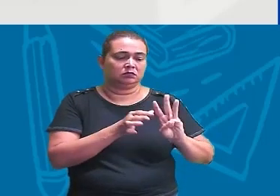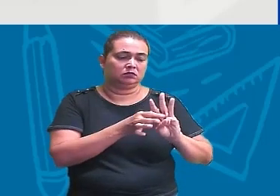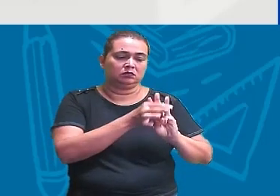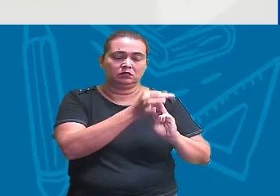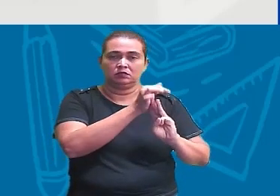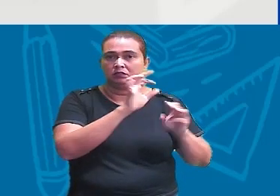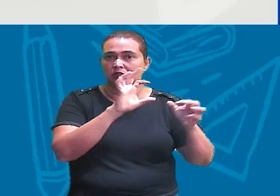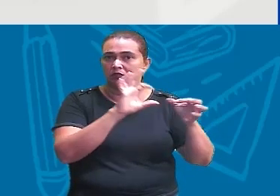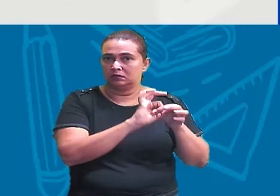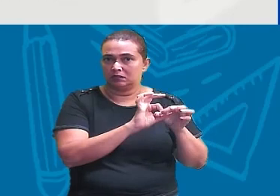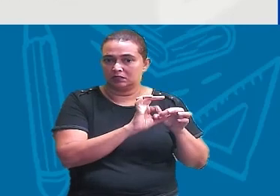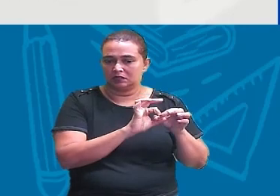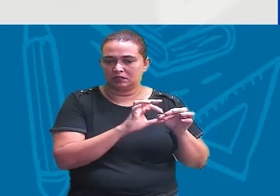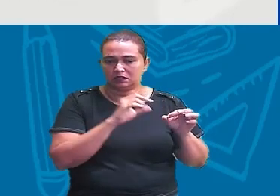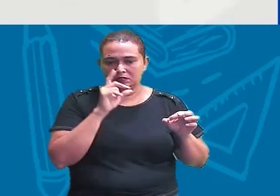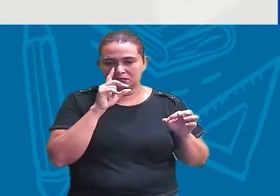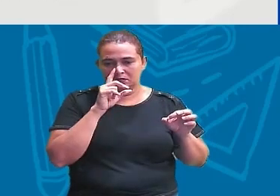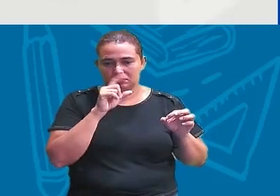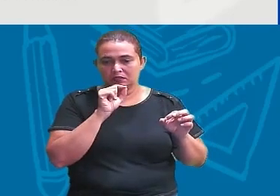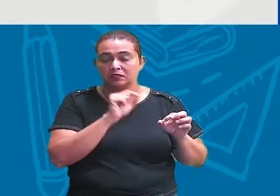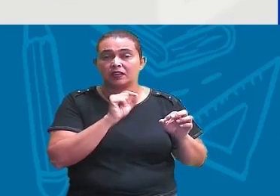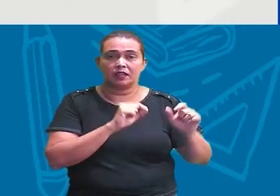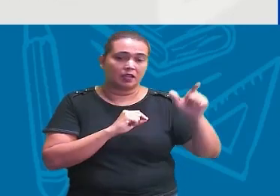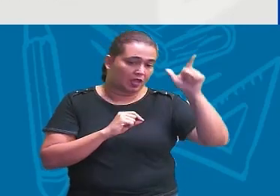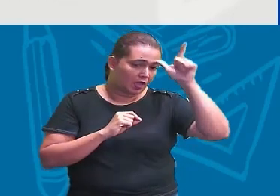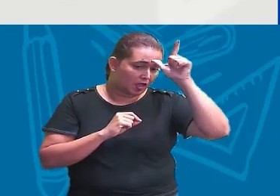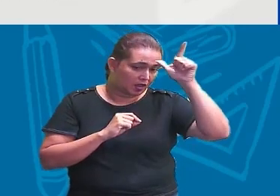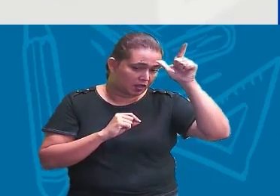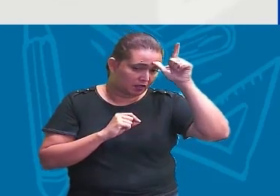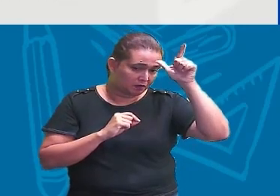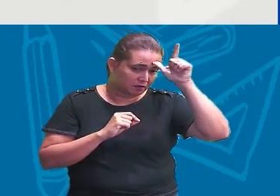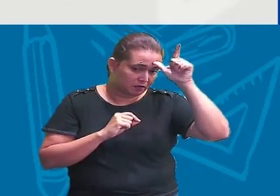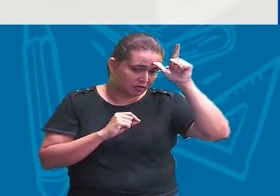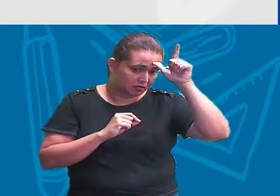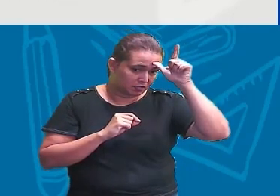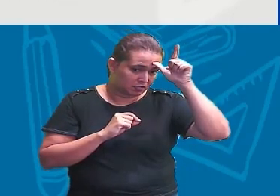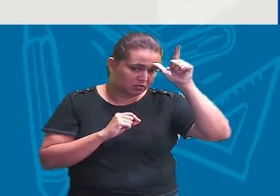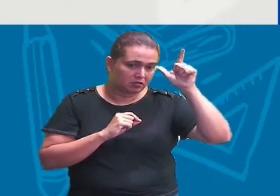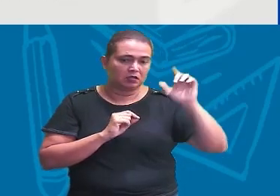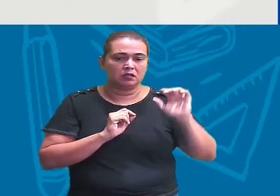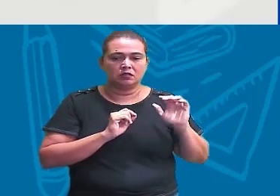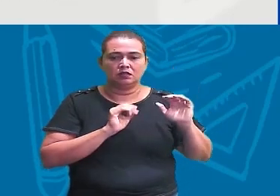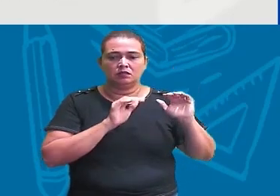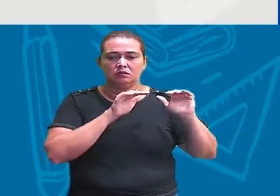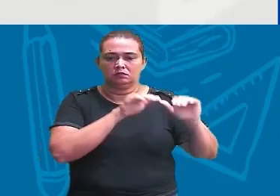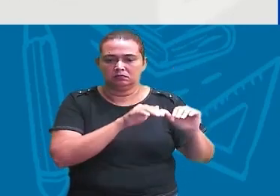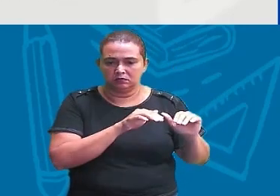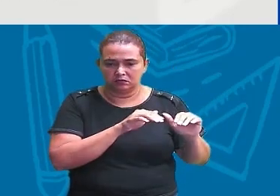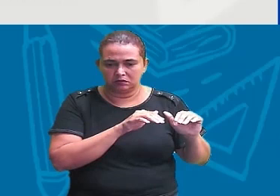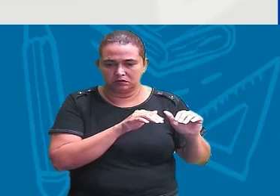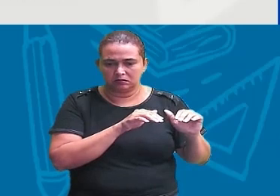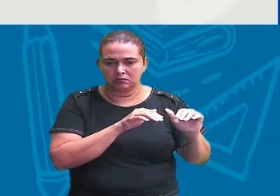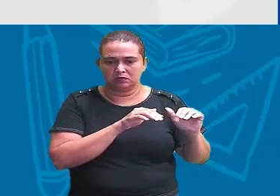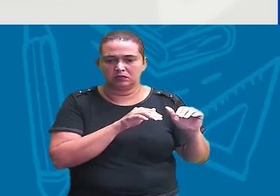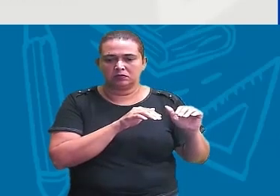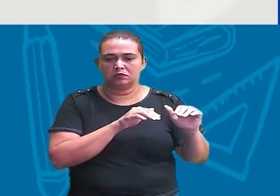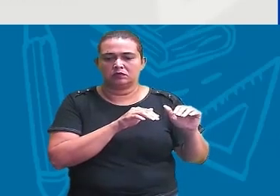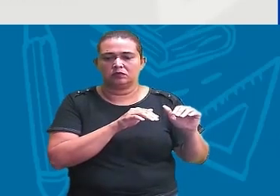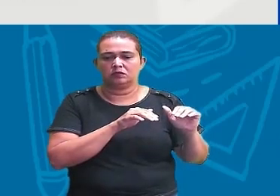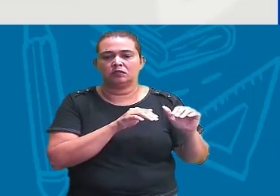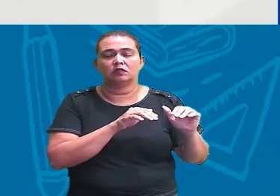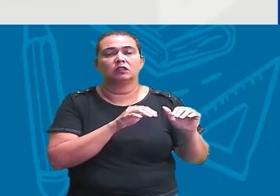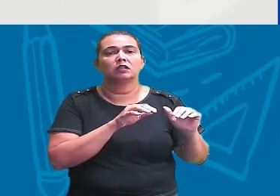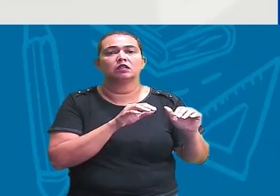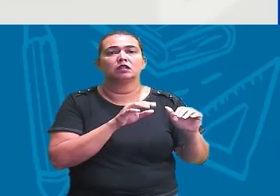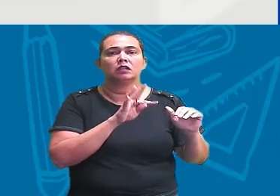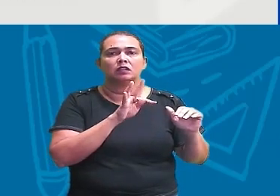era a Tríplice Aliança? Império Alemão, Império Austro-Húngaro e o Império Turco-Otomano.